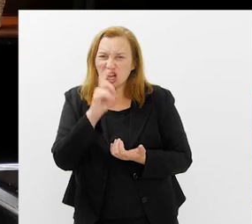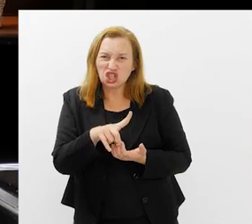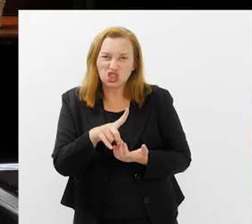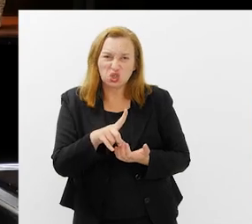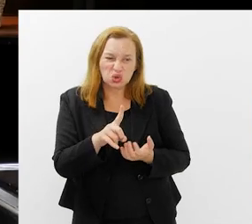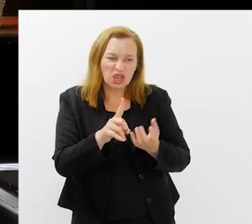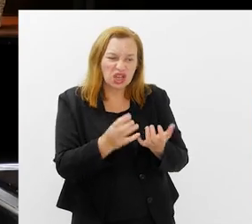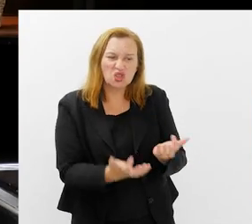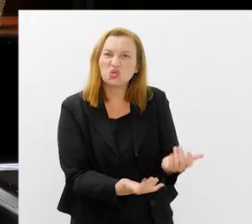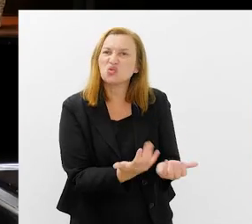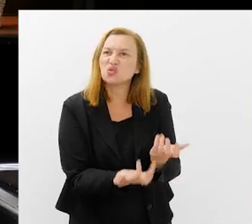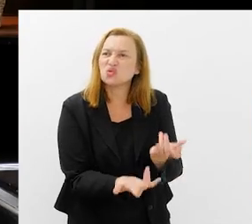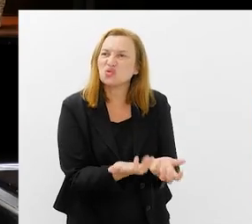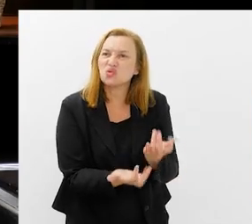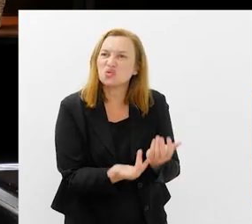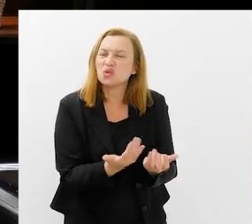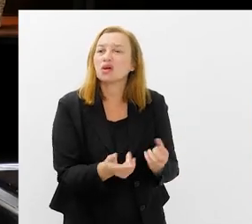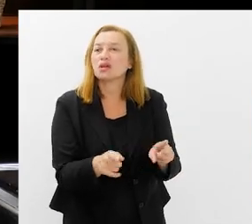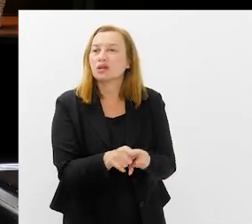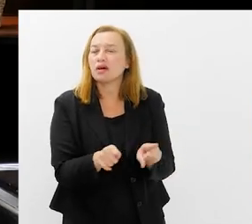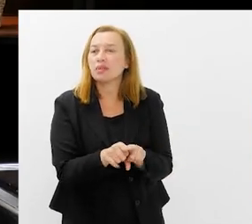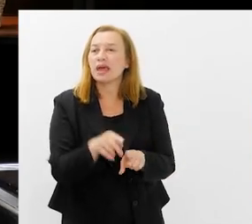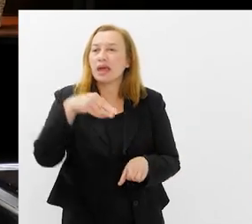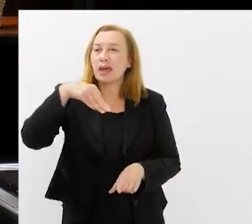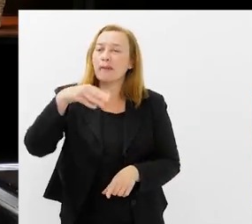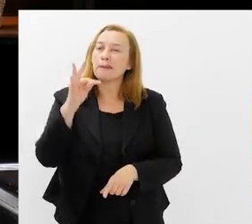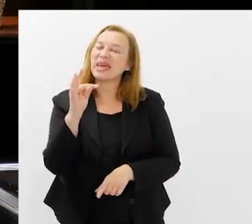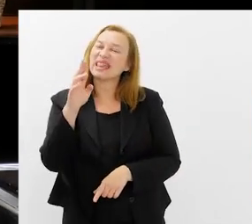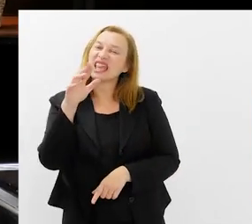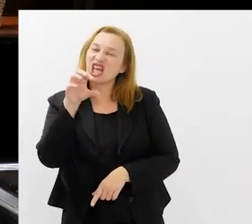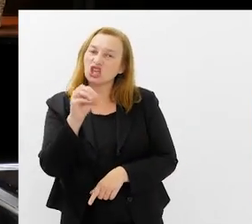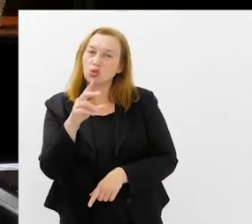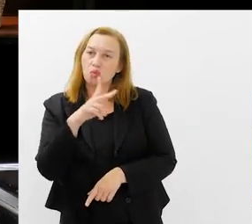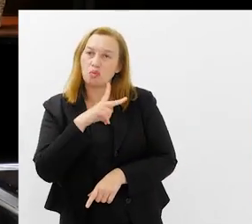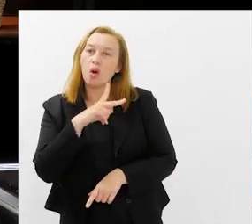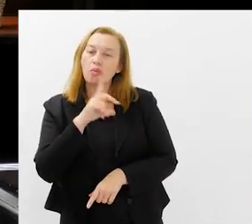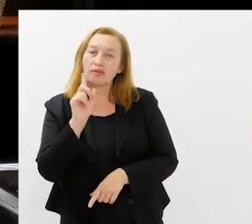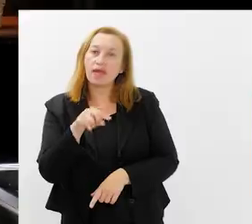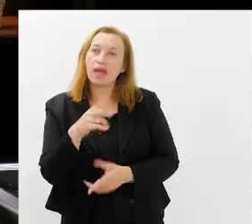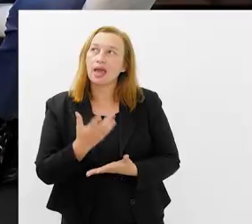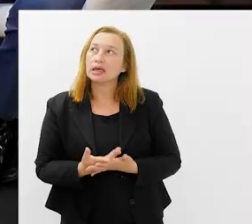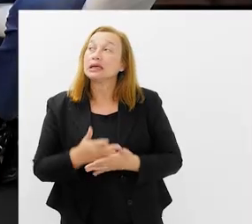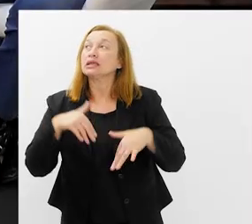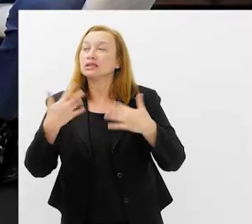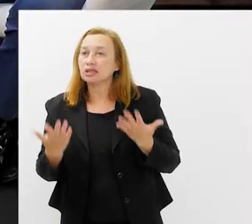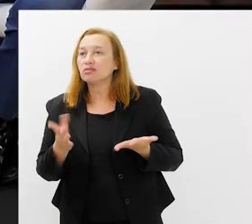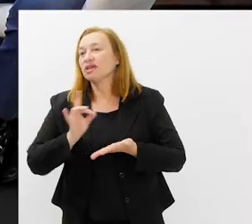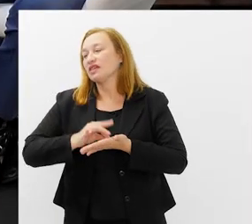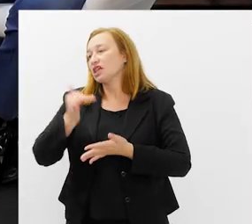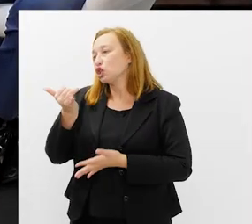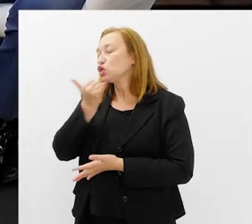de lixo, você tinha o próprio metano que emergia dessa... Então,